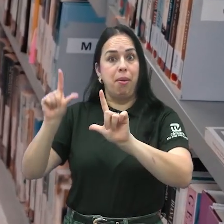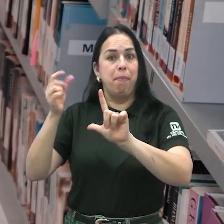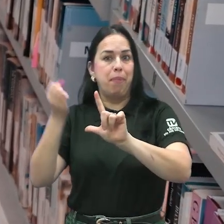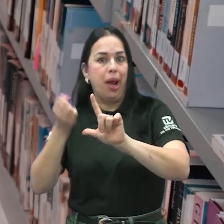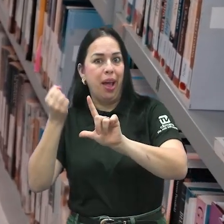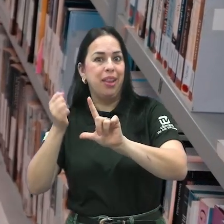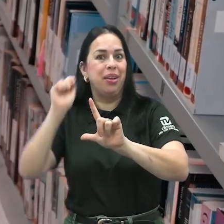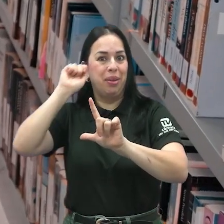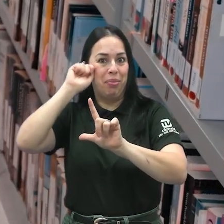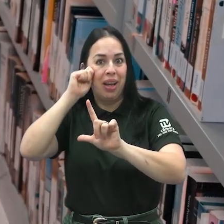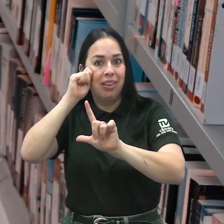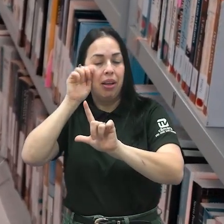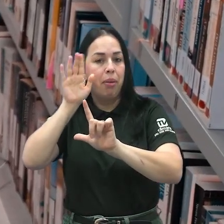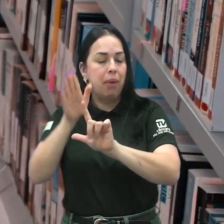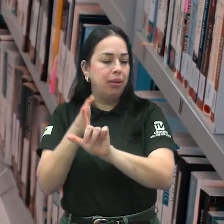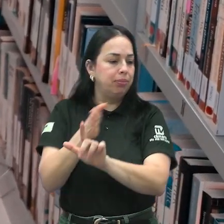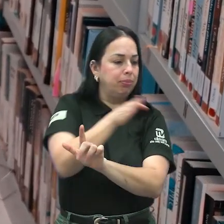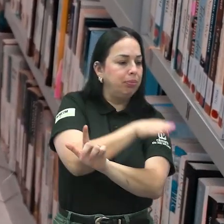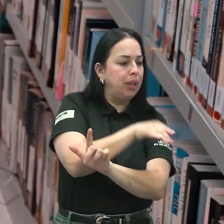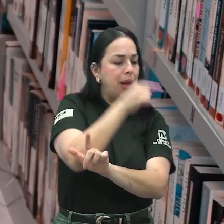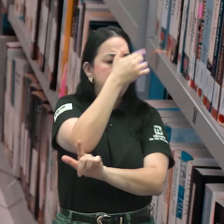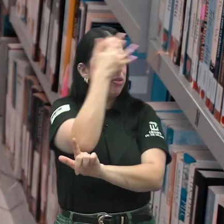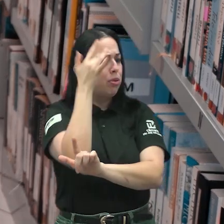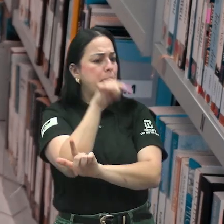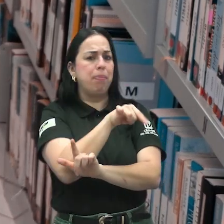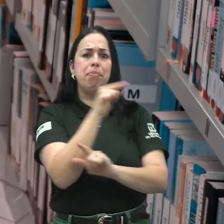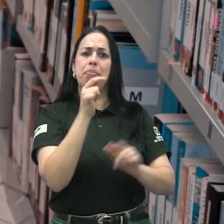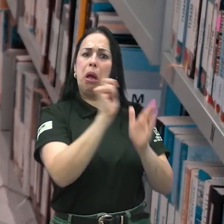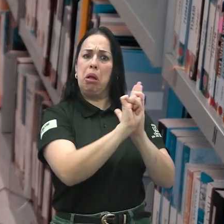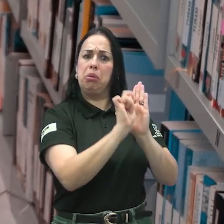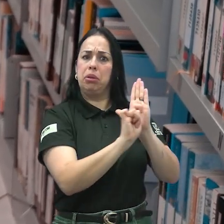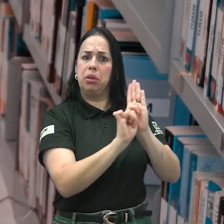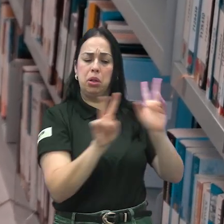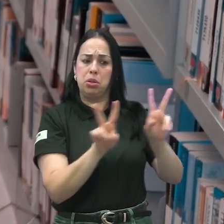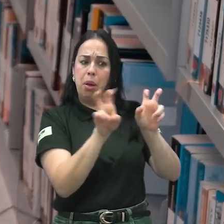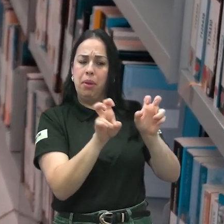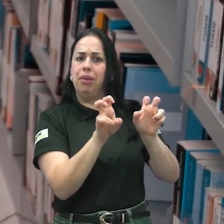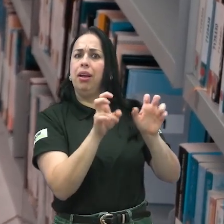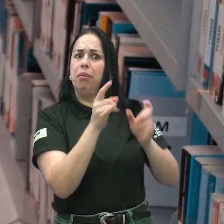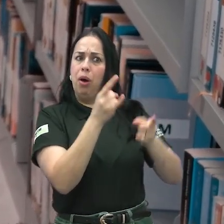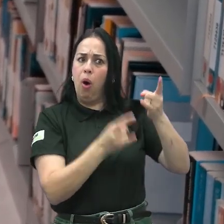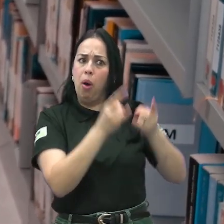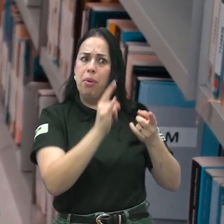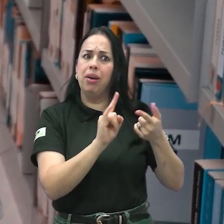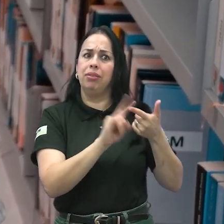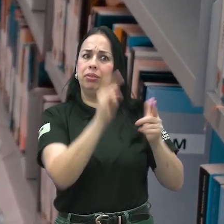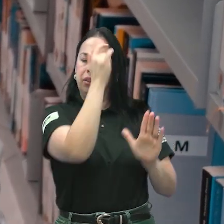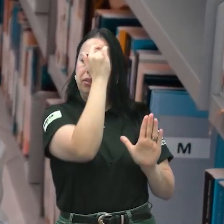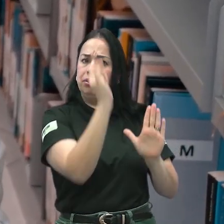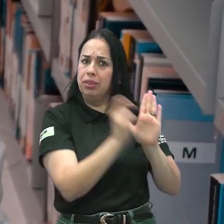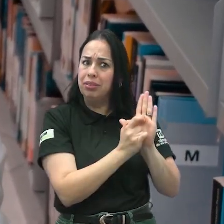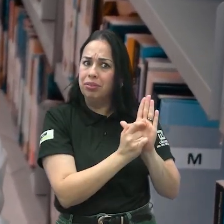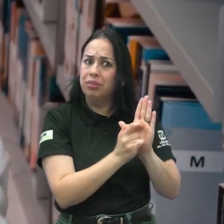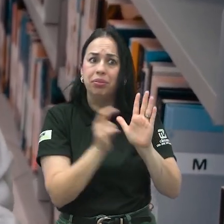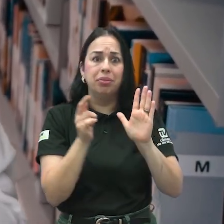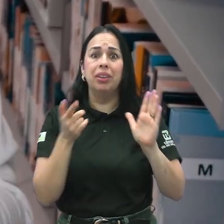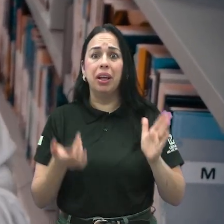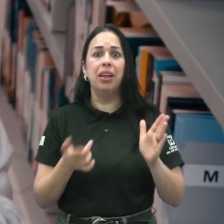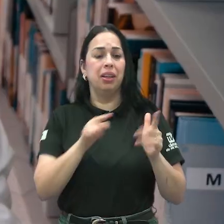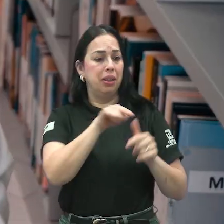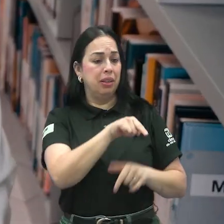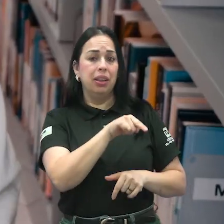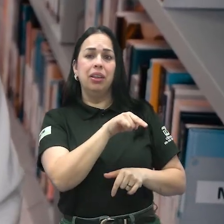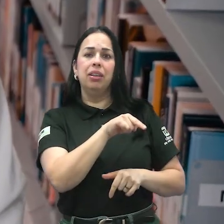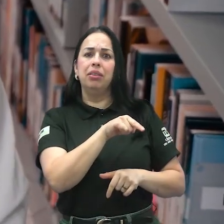dissesse que nesse mesmo período tinha gente pensando e escrevendo a respeito de robótica e inteligência artificial, e